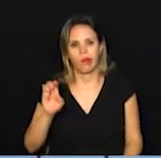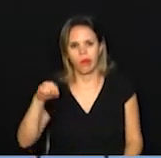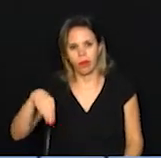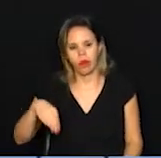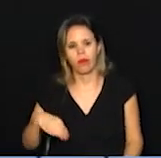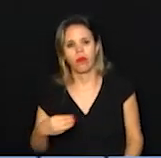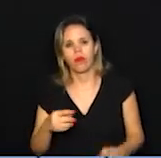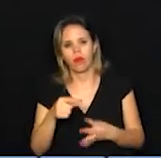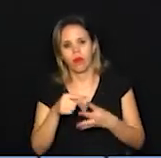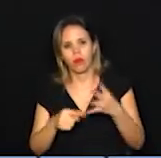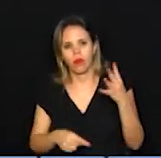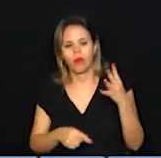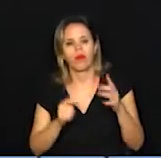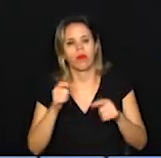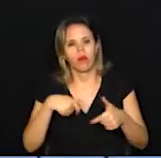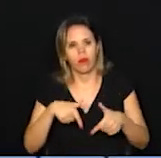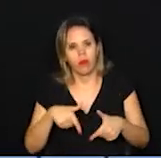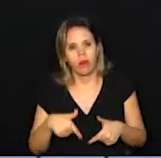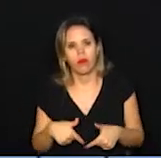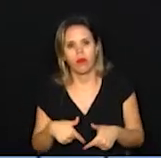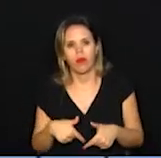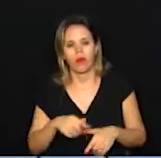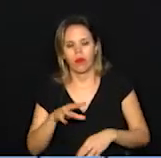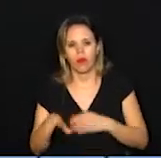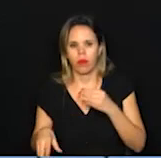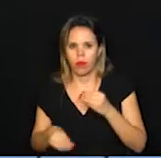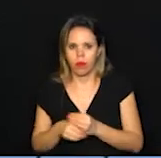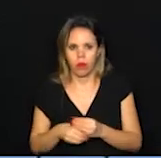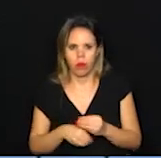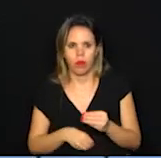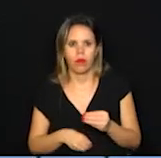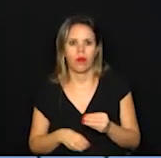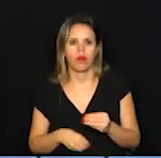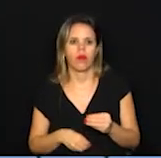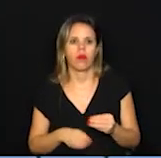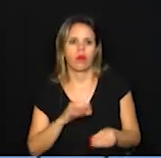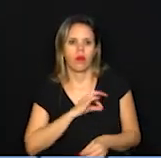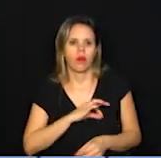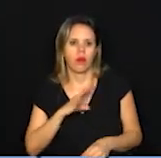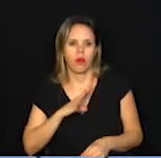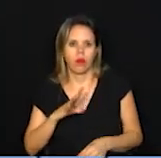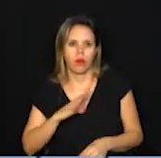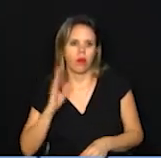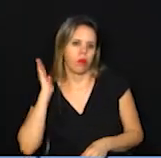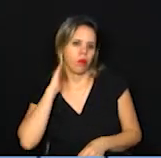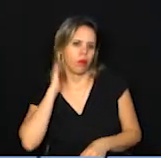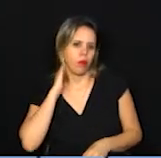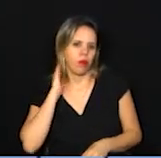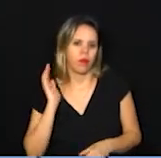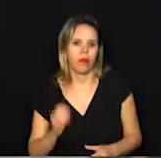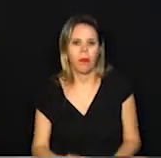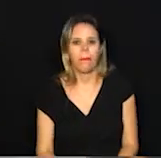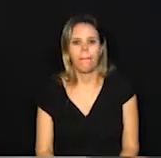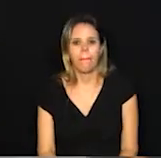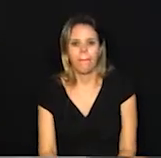os 4 meses de trabalho e a implementação da renda básica na cidade paraense.